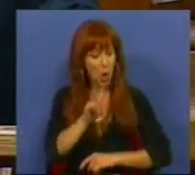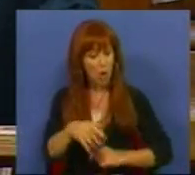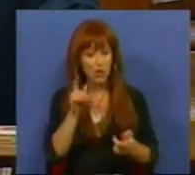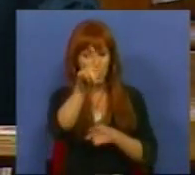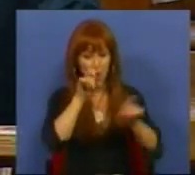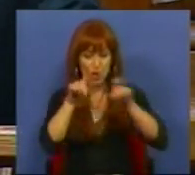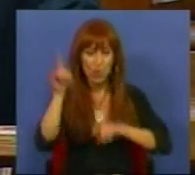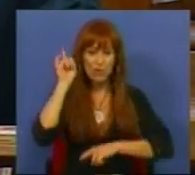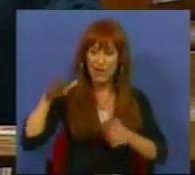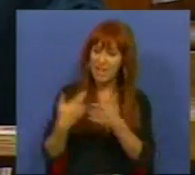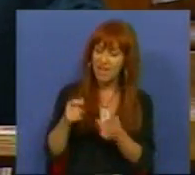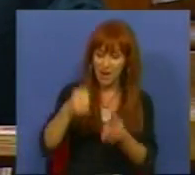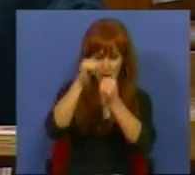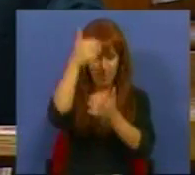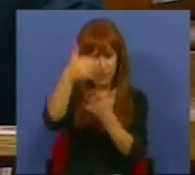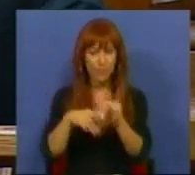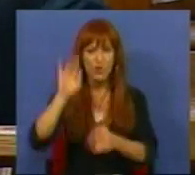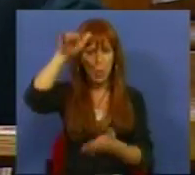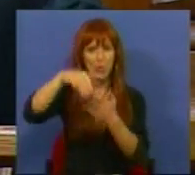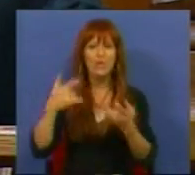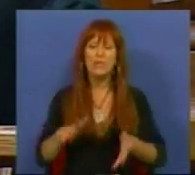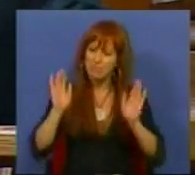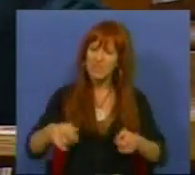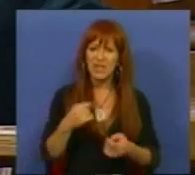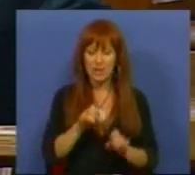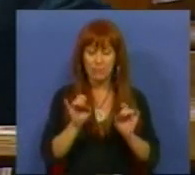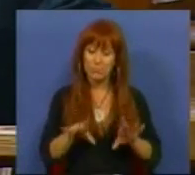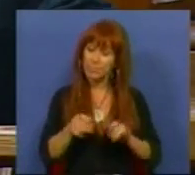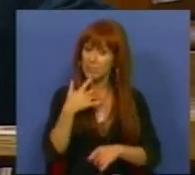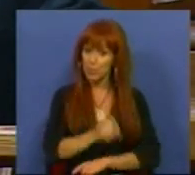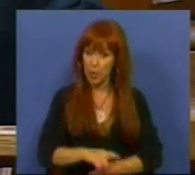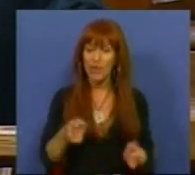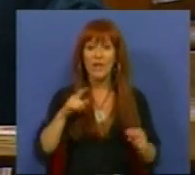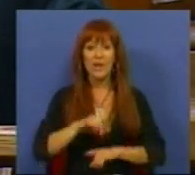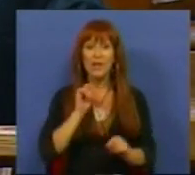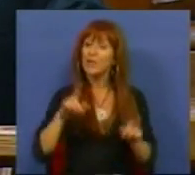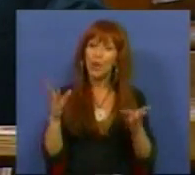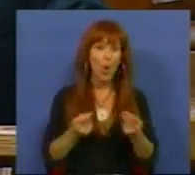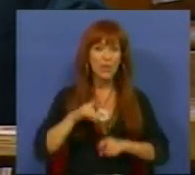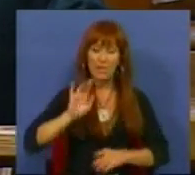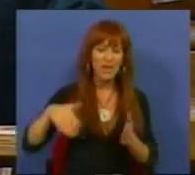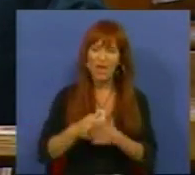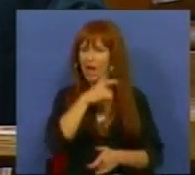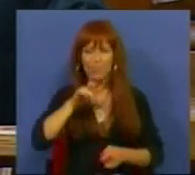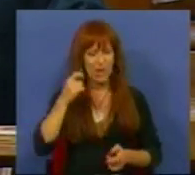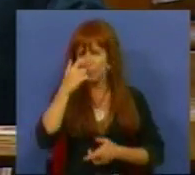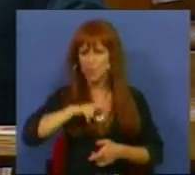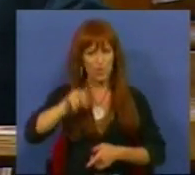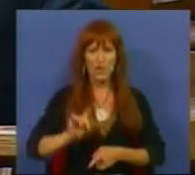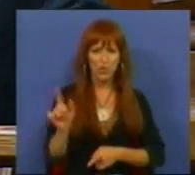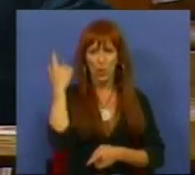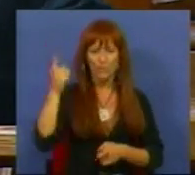as escolhas fundamentais deste documento, há uma conclusão que não pode ser evitada. Este não é o orçamento que foi prometido aos